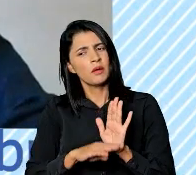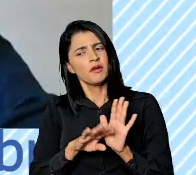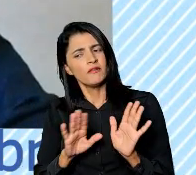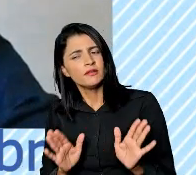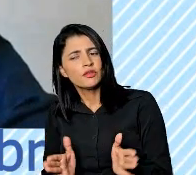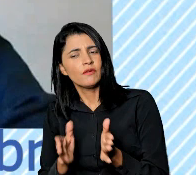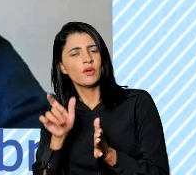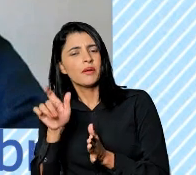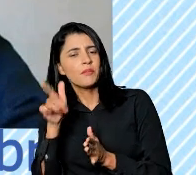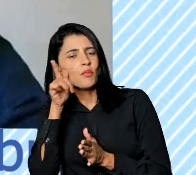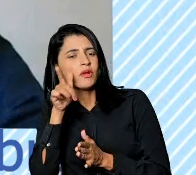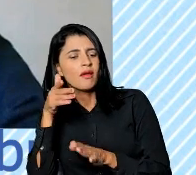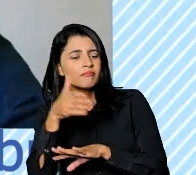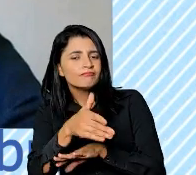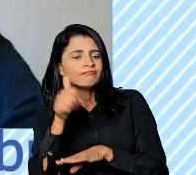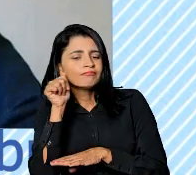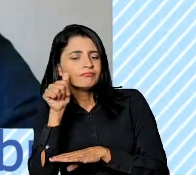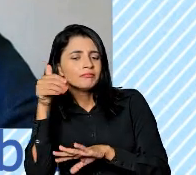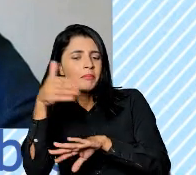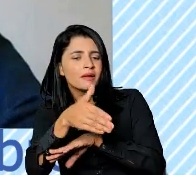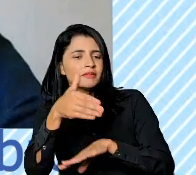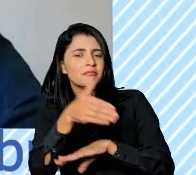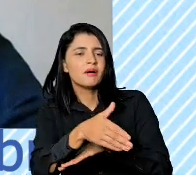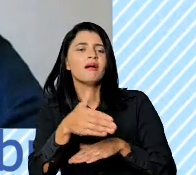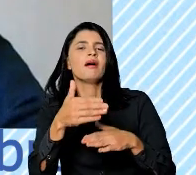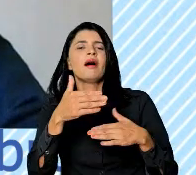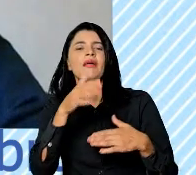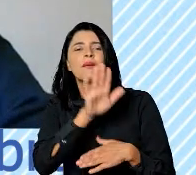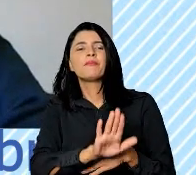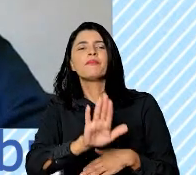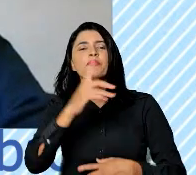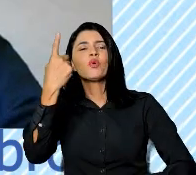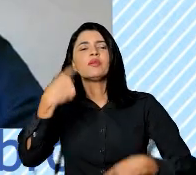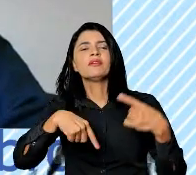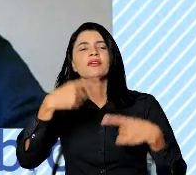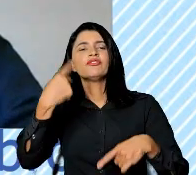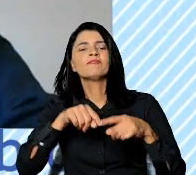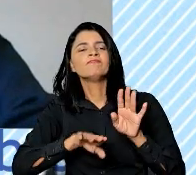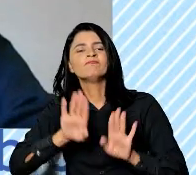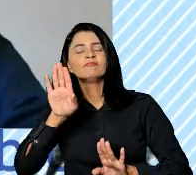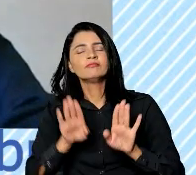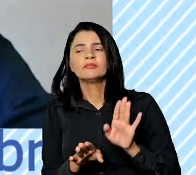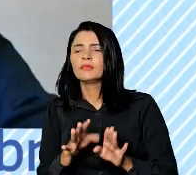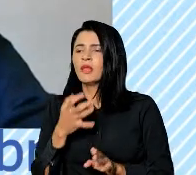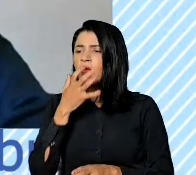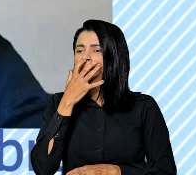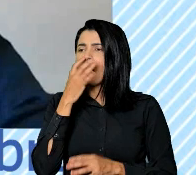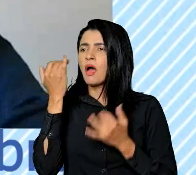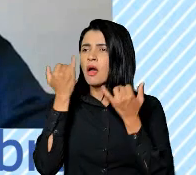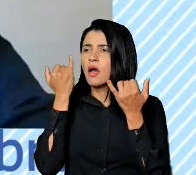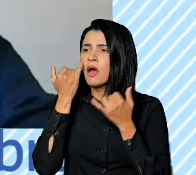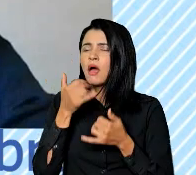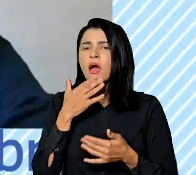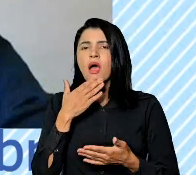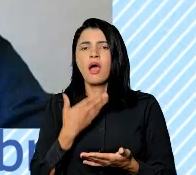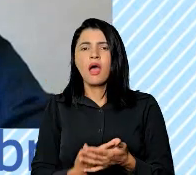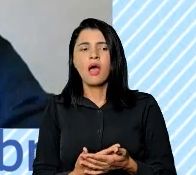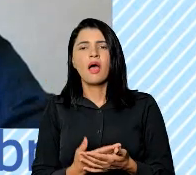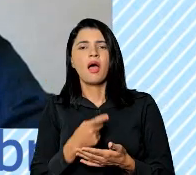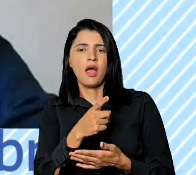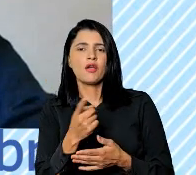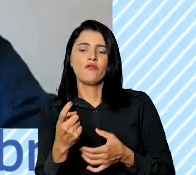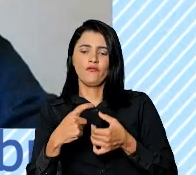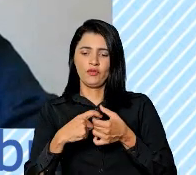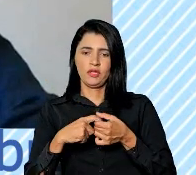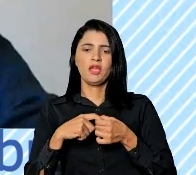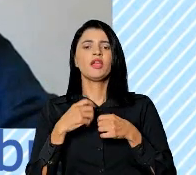que eles oferecem em países latino-americanos. Eu fiquei encantada com o que eu ouvi, e assim que eu voltei de viagem, eu propus ao então